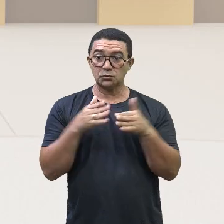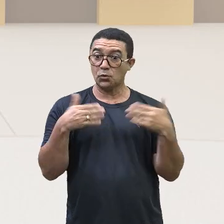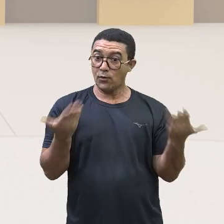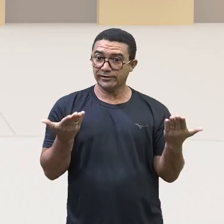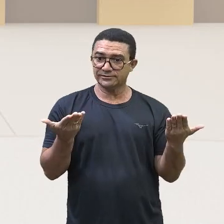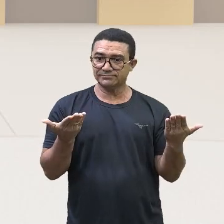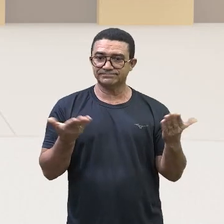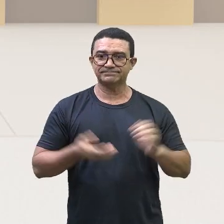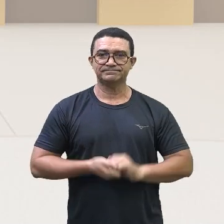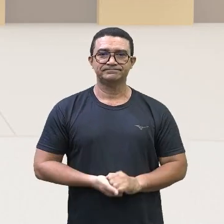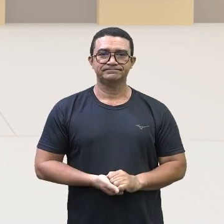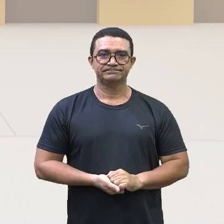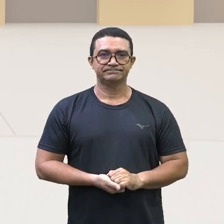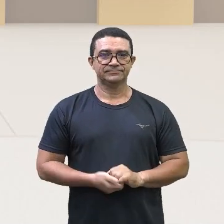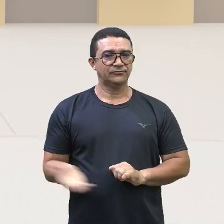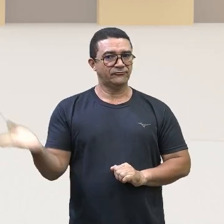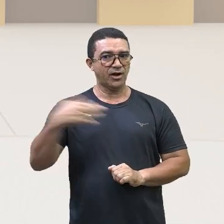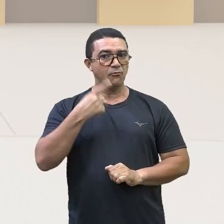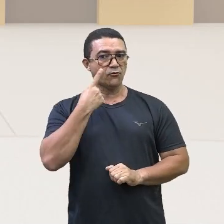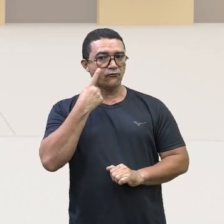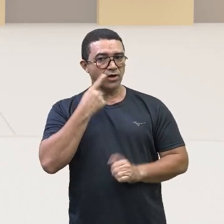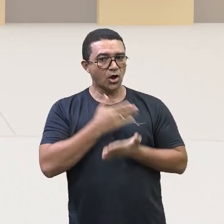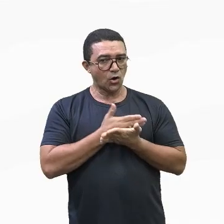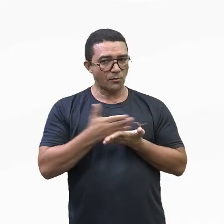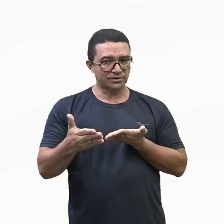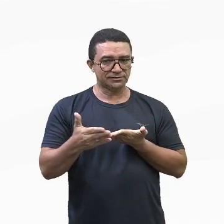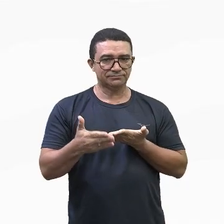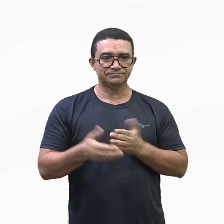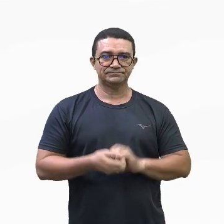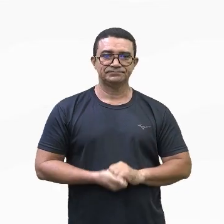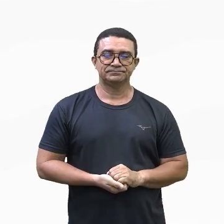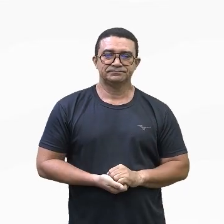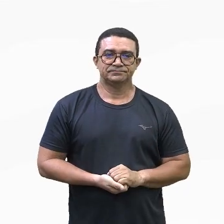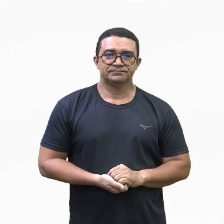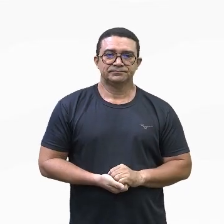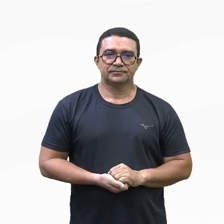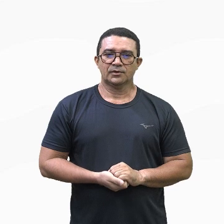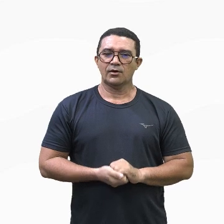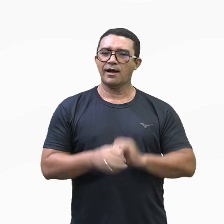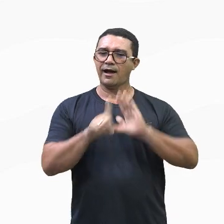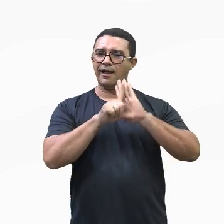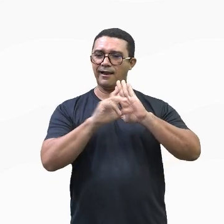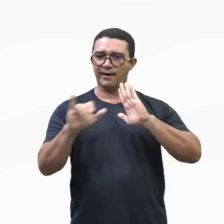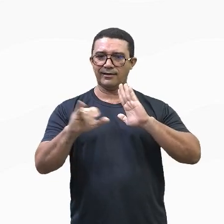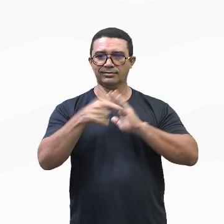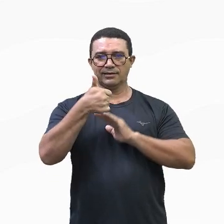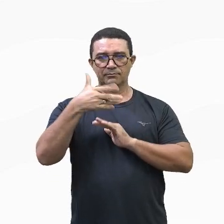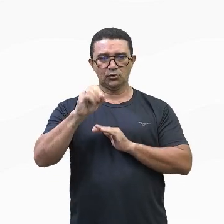Vamos comigo a descobrir aqui a partir das leis. As leis